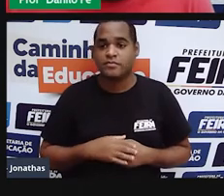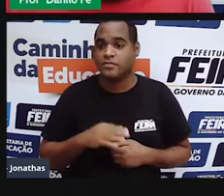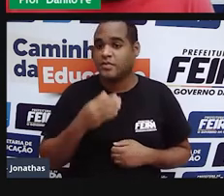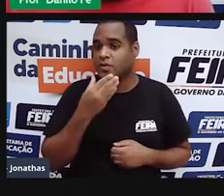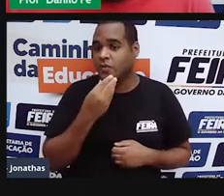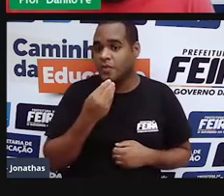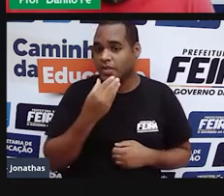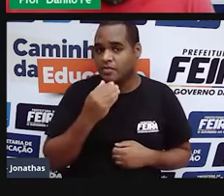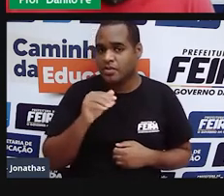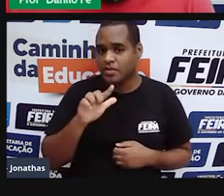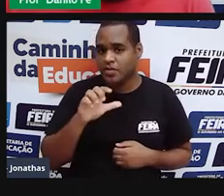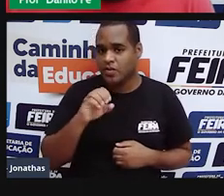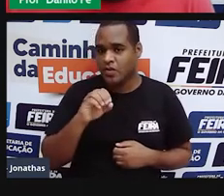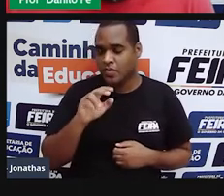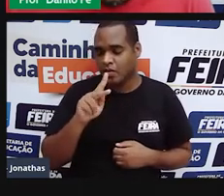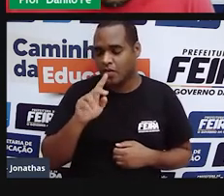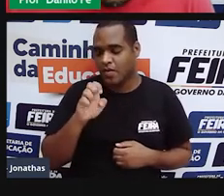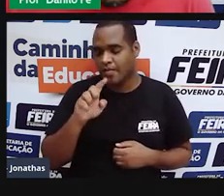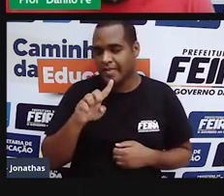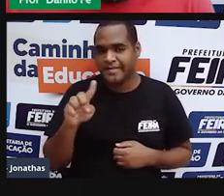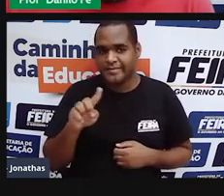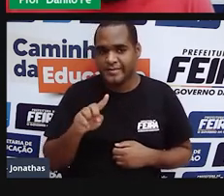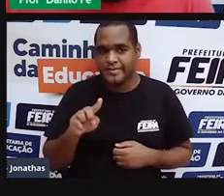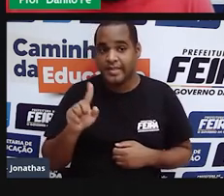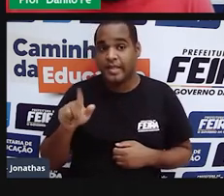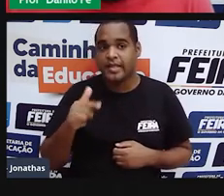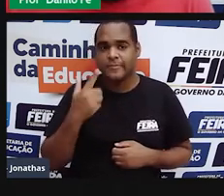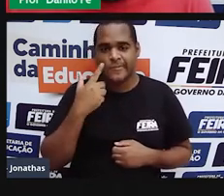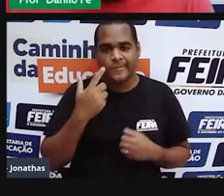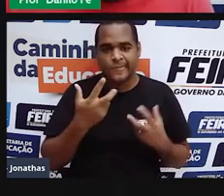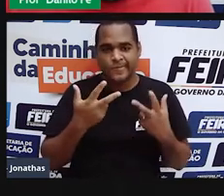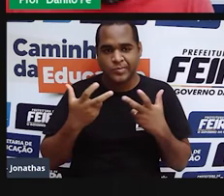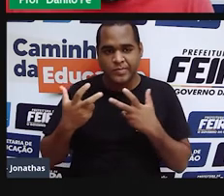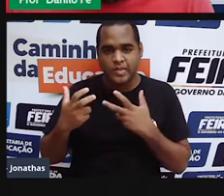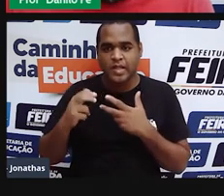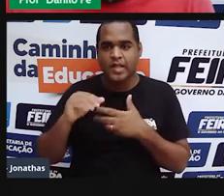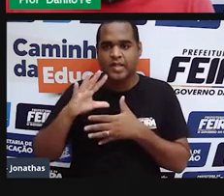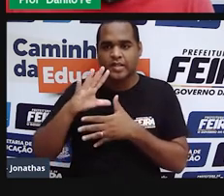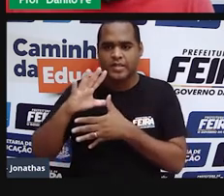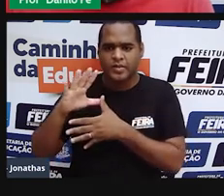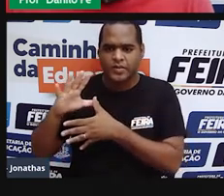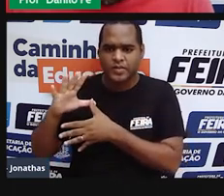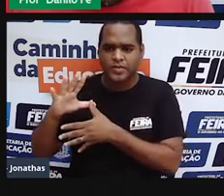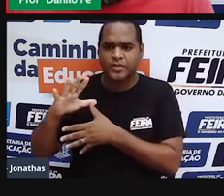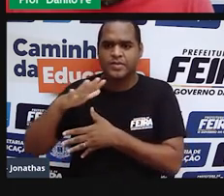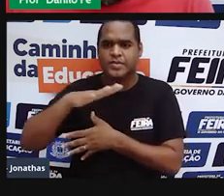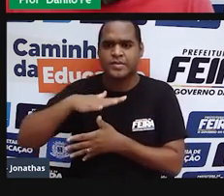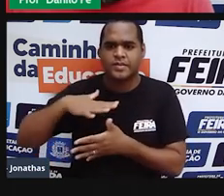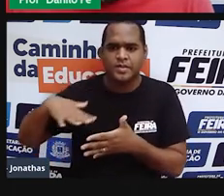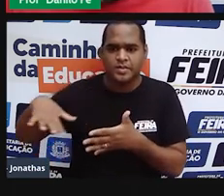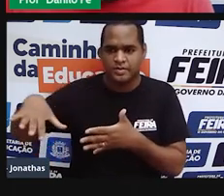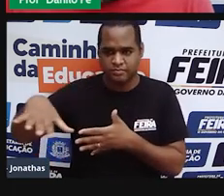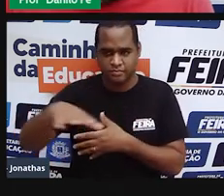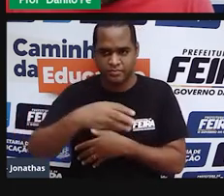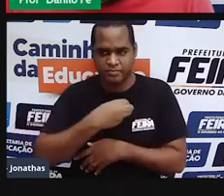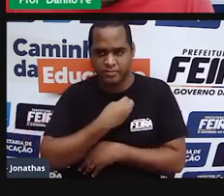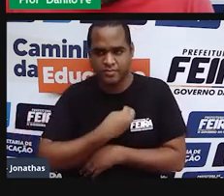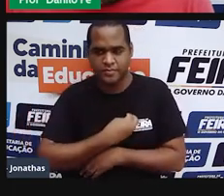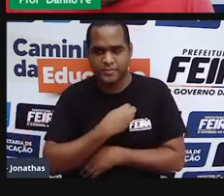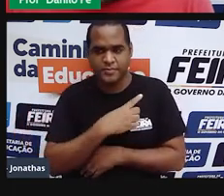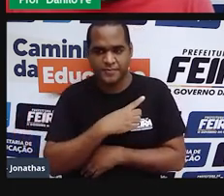I love a buscar novas com e criar o Facebook no horário em que